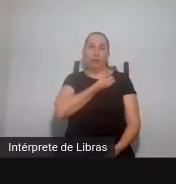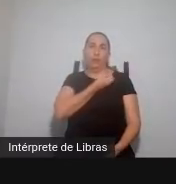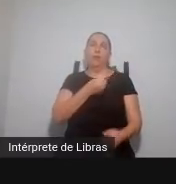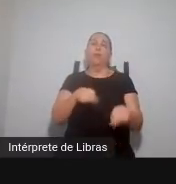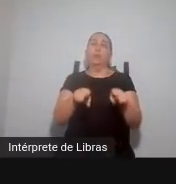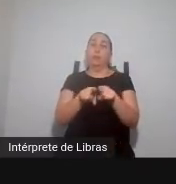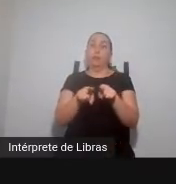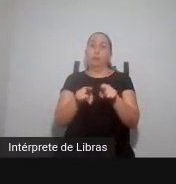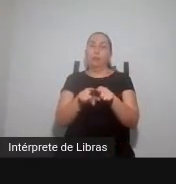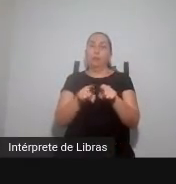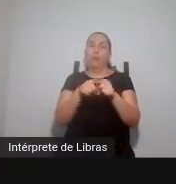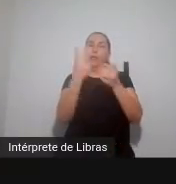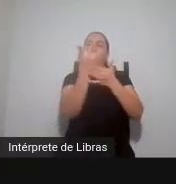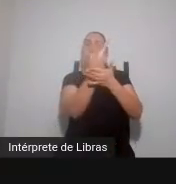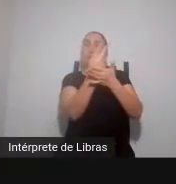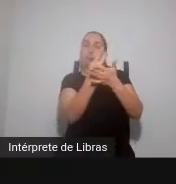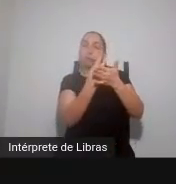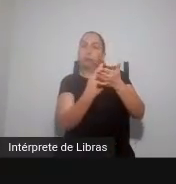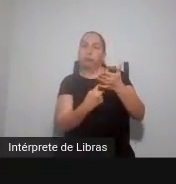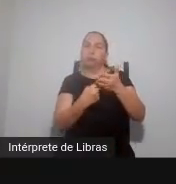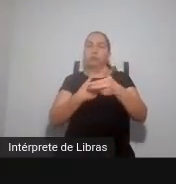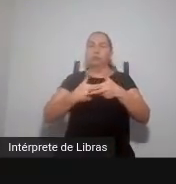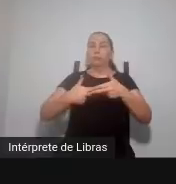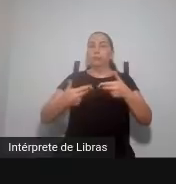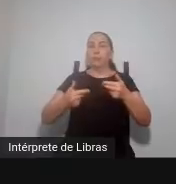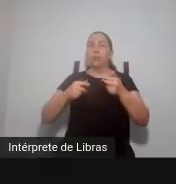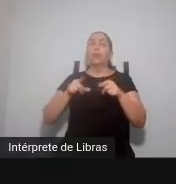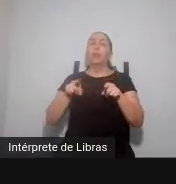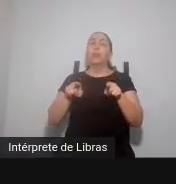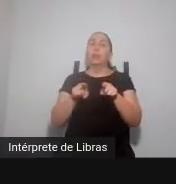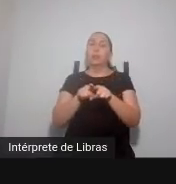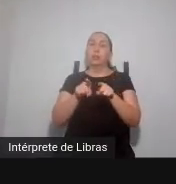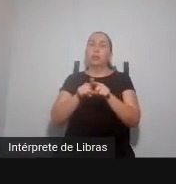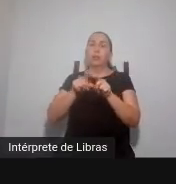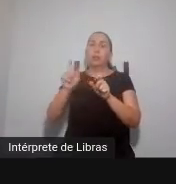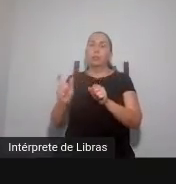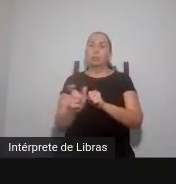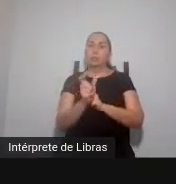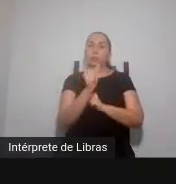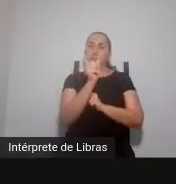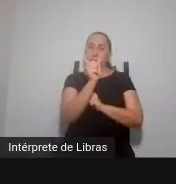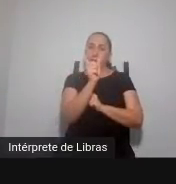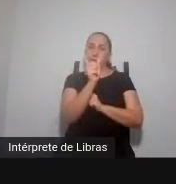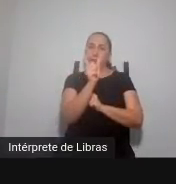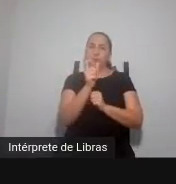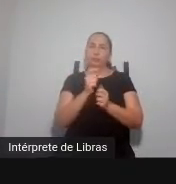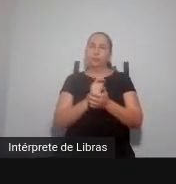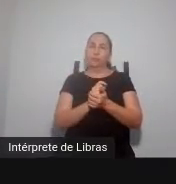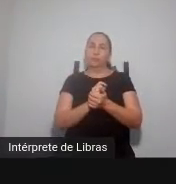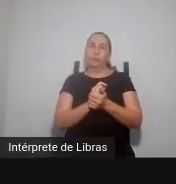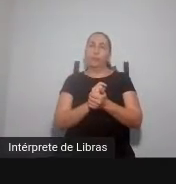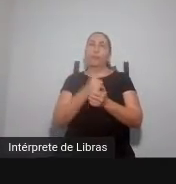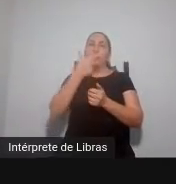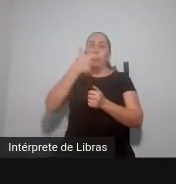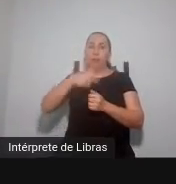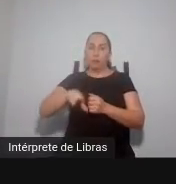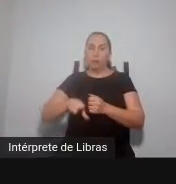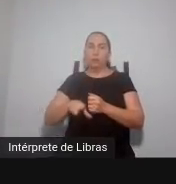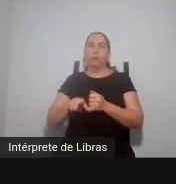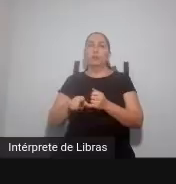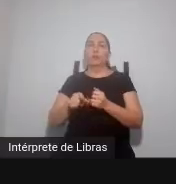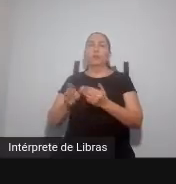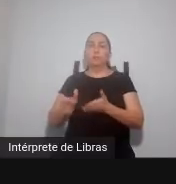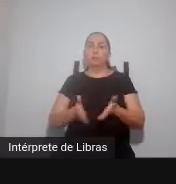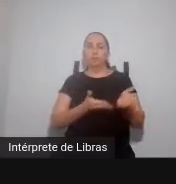nesse tópico no Classroom. Mais uma vez, a gente explica qual